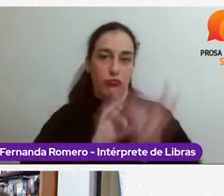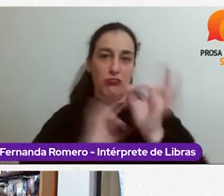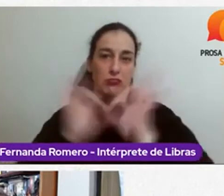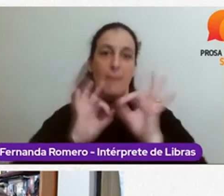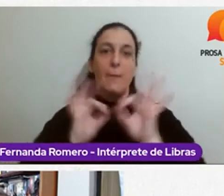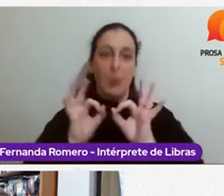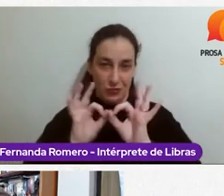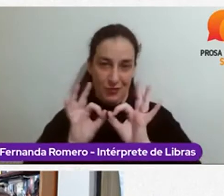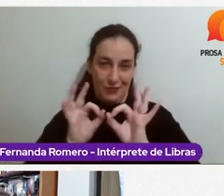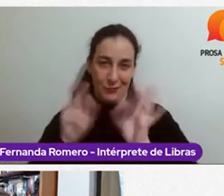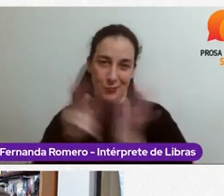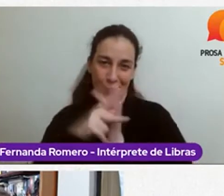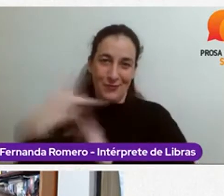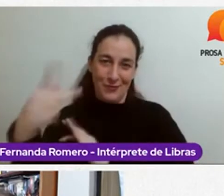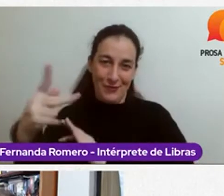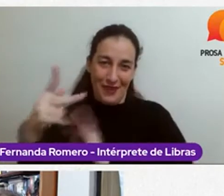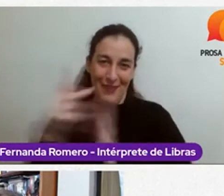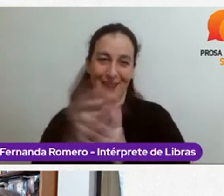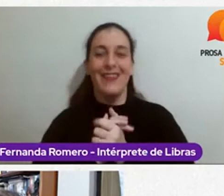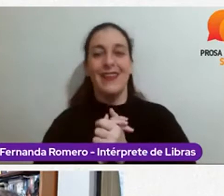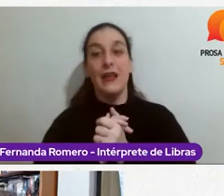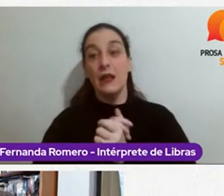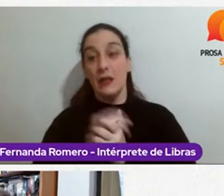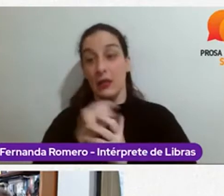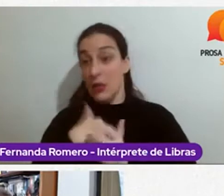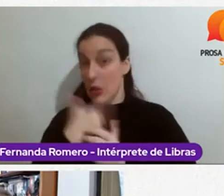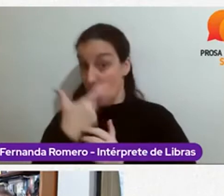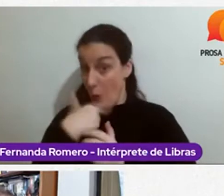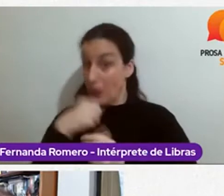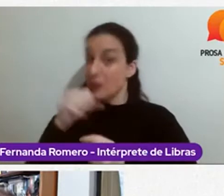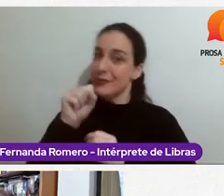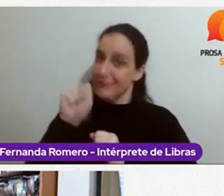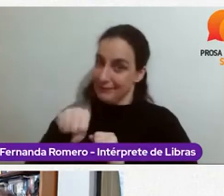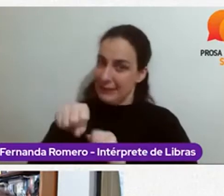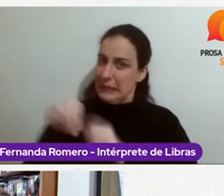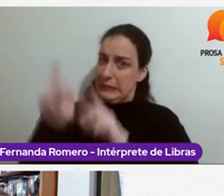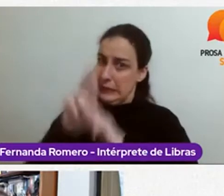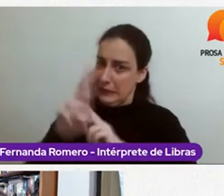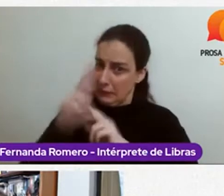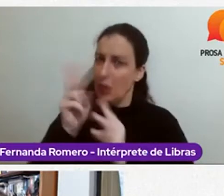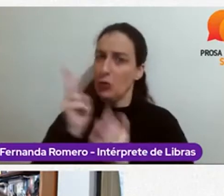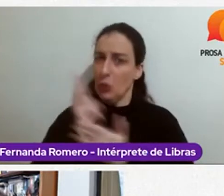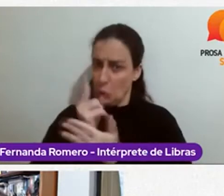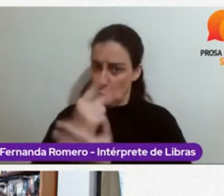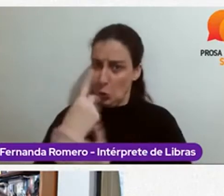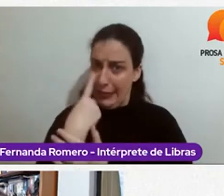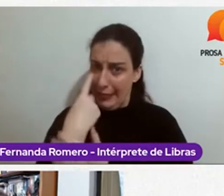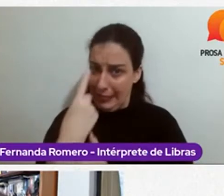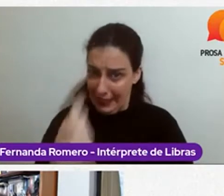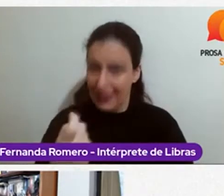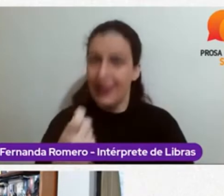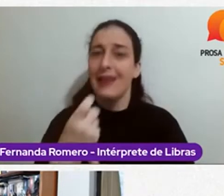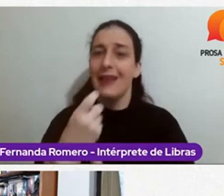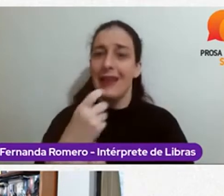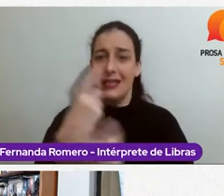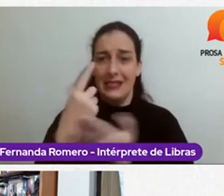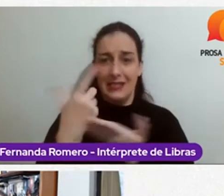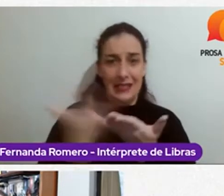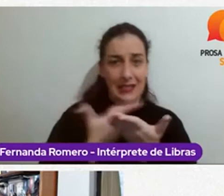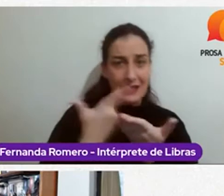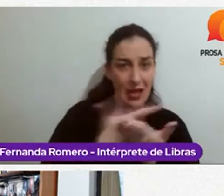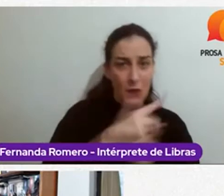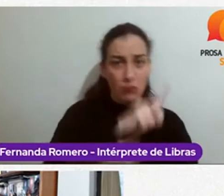e tudo mais. E eu acho que, assim, espero que isso continue. Esse interesse pela arte, ele continue. Tomara.